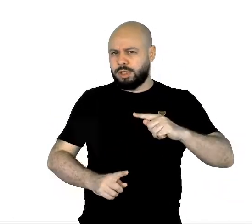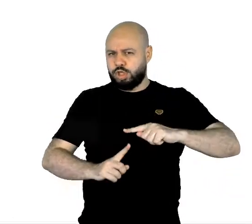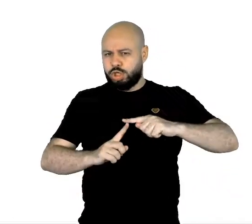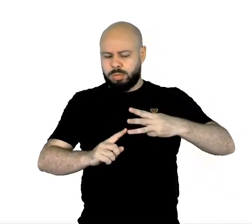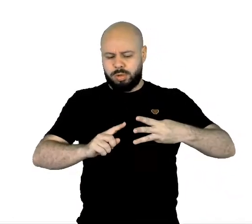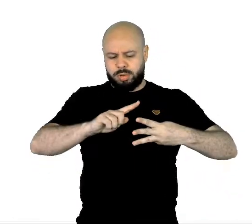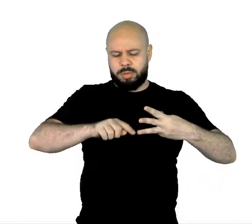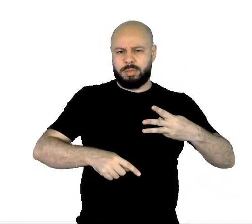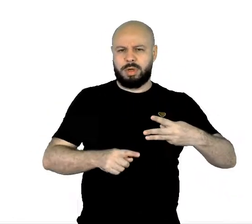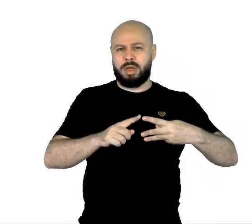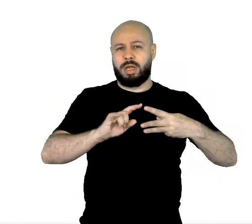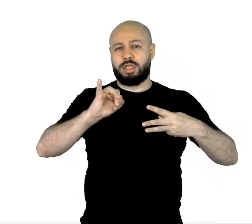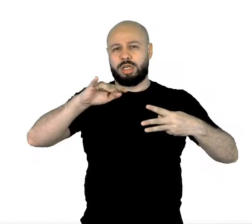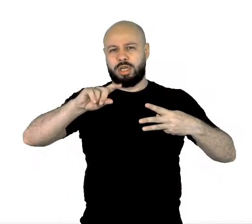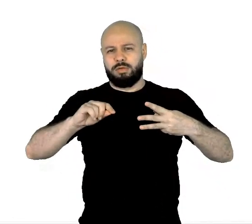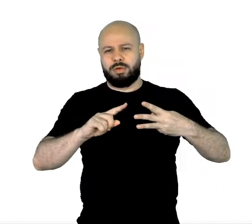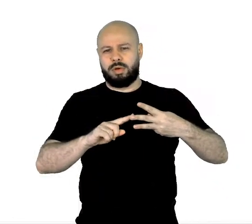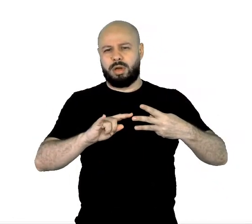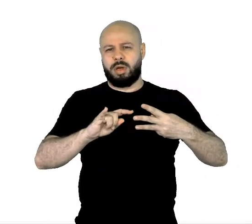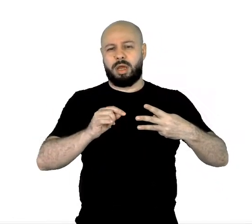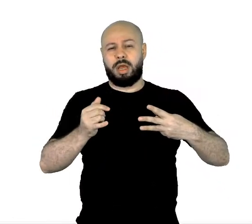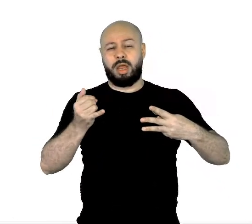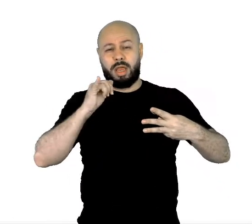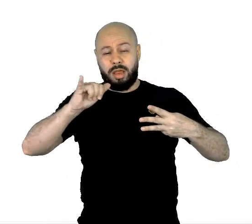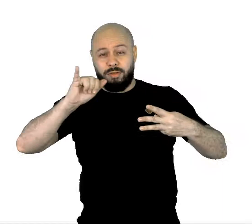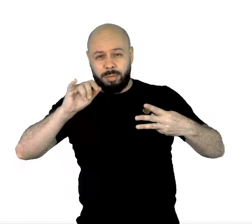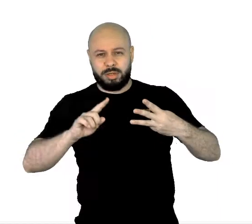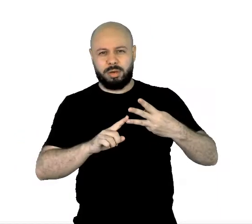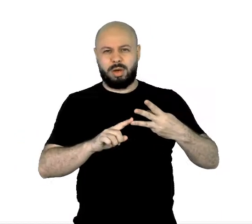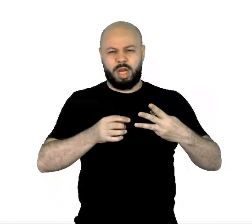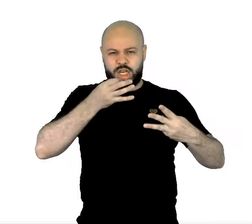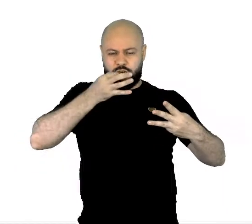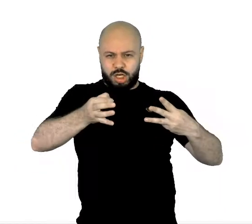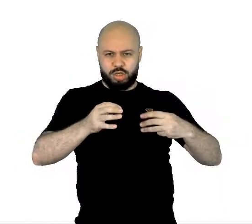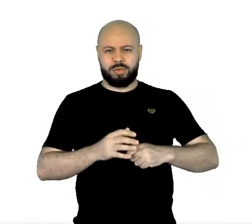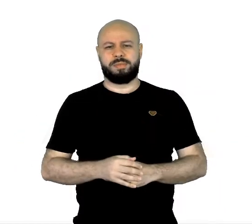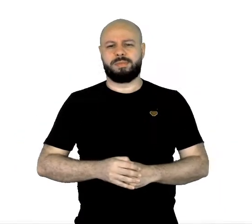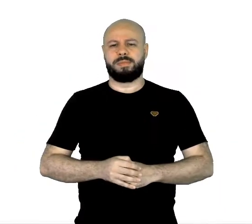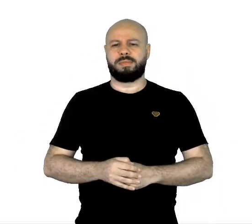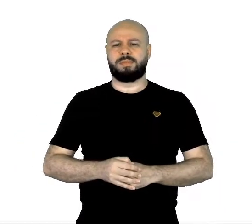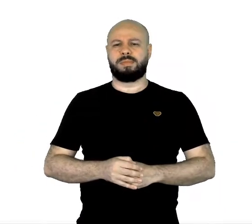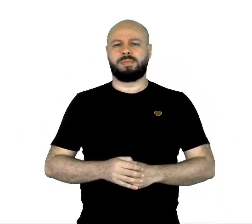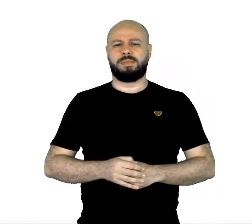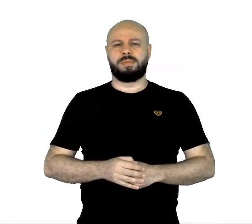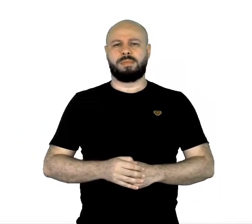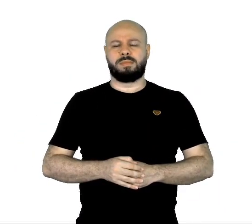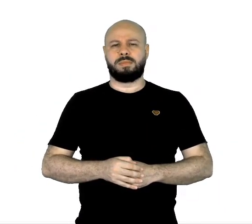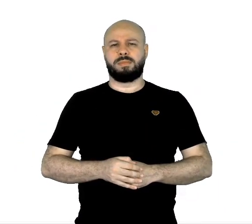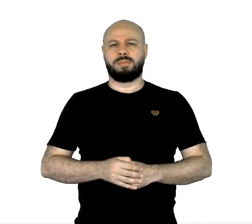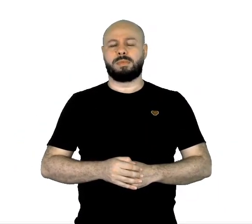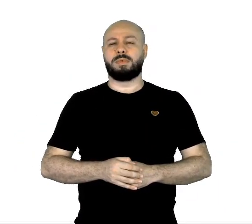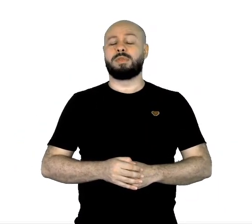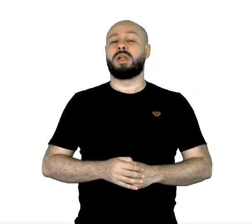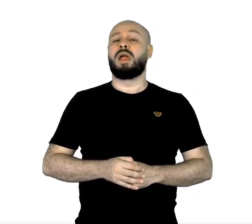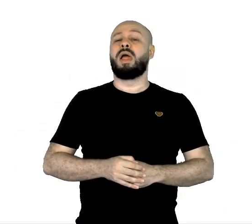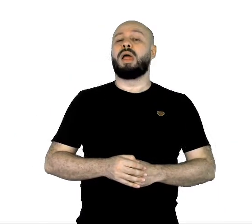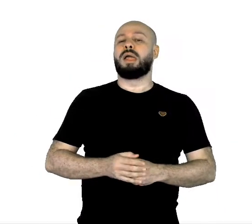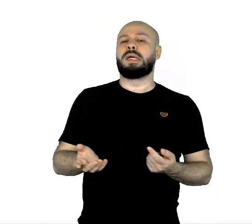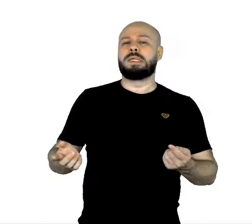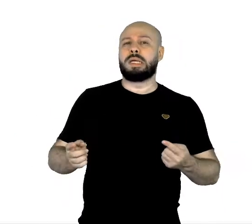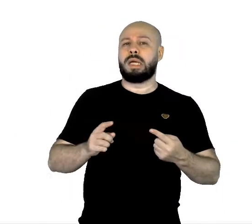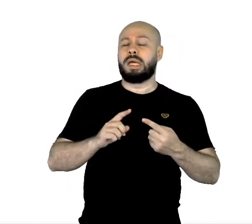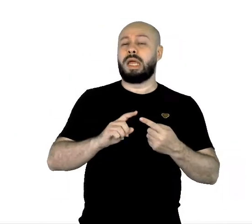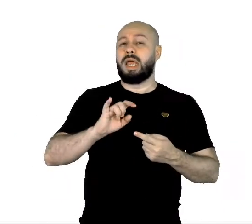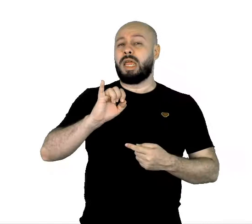que é o indicativo, o informativo e o crítico, tá? Então vamos lá ao resumo informativo. Qual é a finalidade